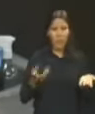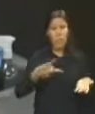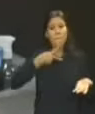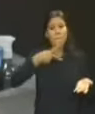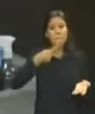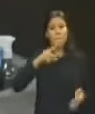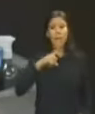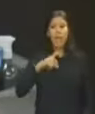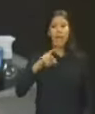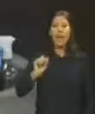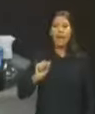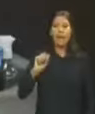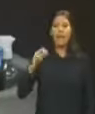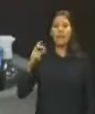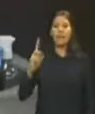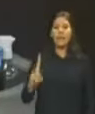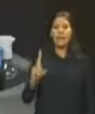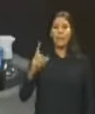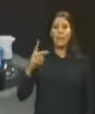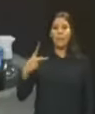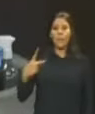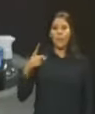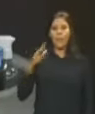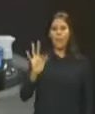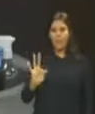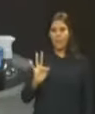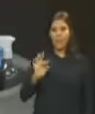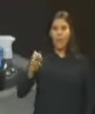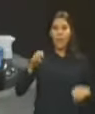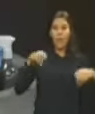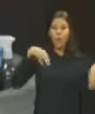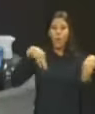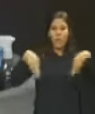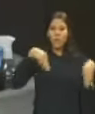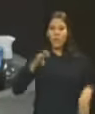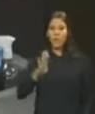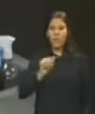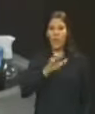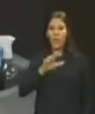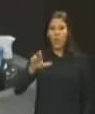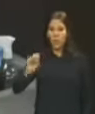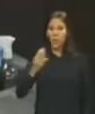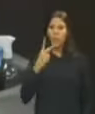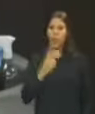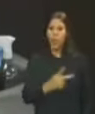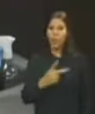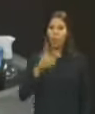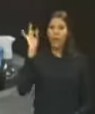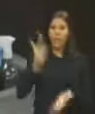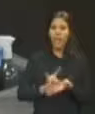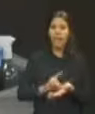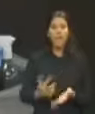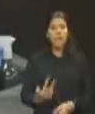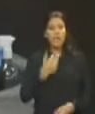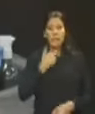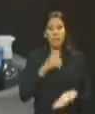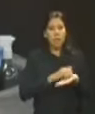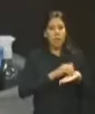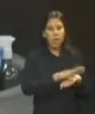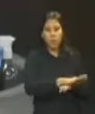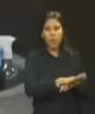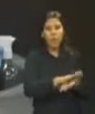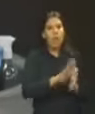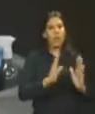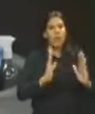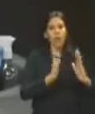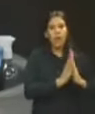DPF 828, o ministro Barroso exarou uma liminar, dizendo que, olha, não pode ter despejo na pandemia até o dia 3 de dezembro,